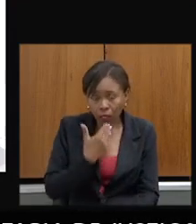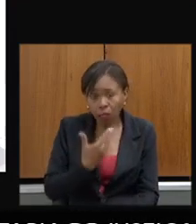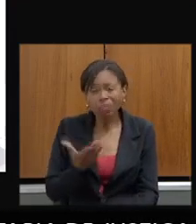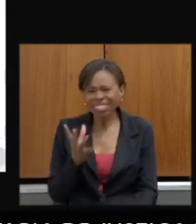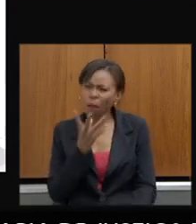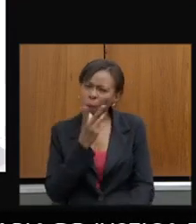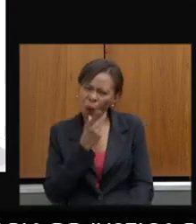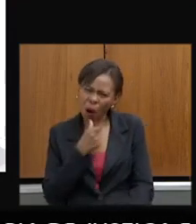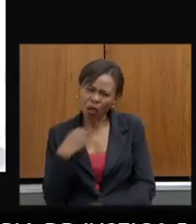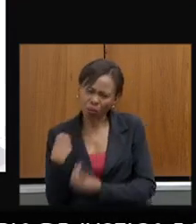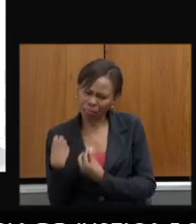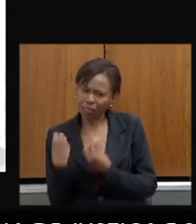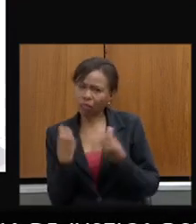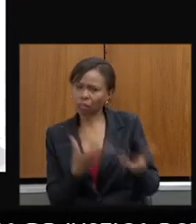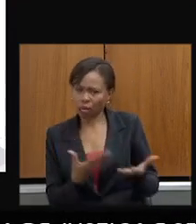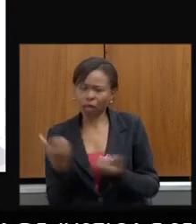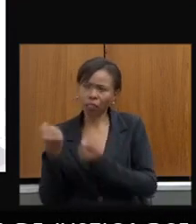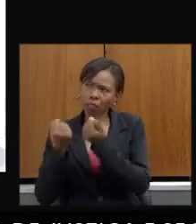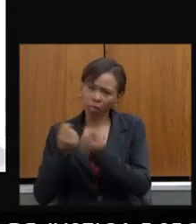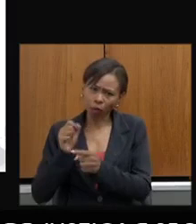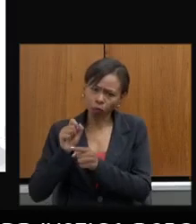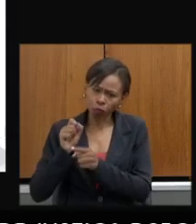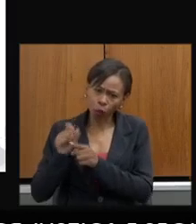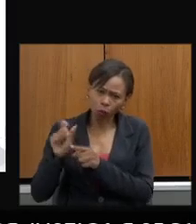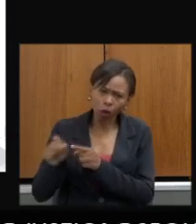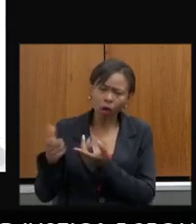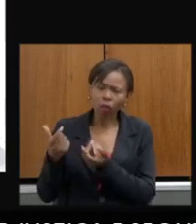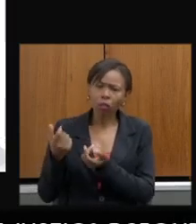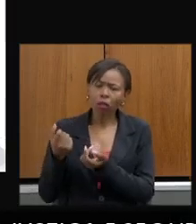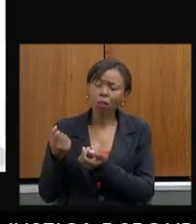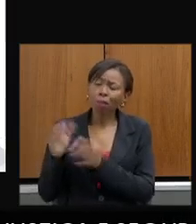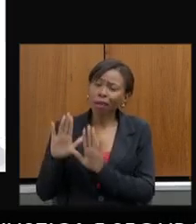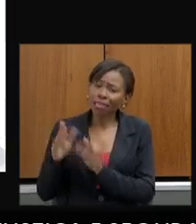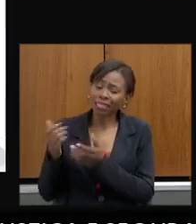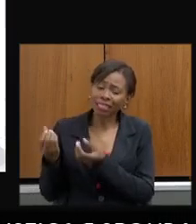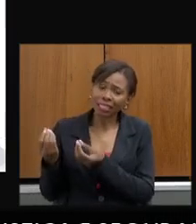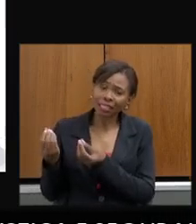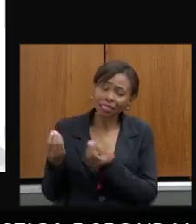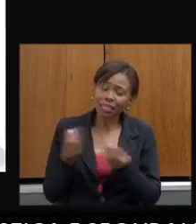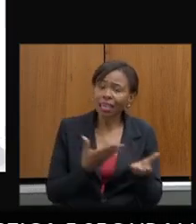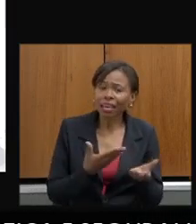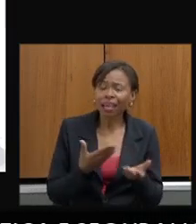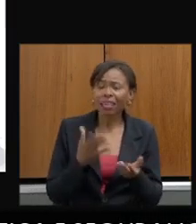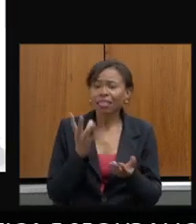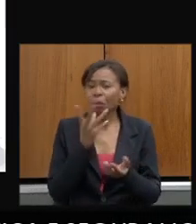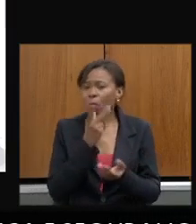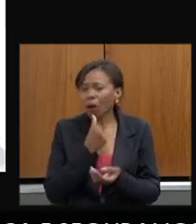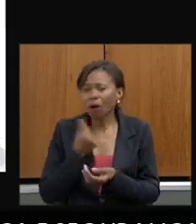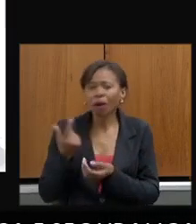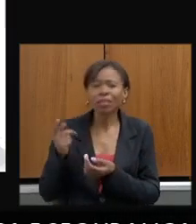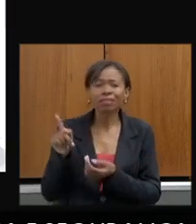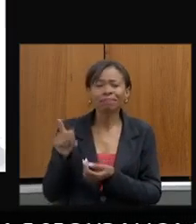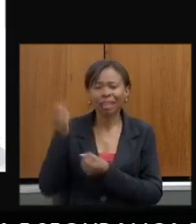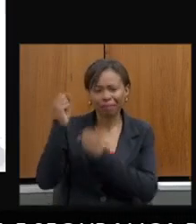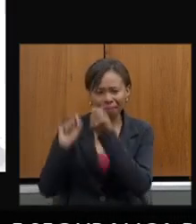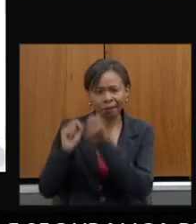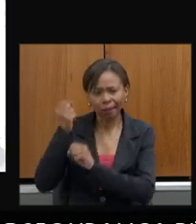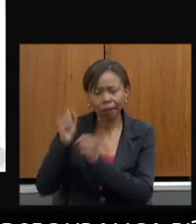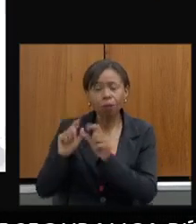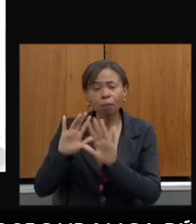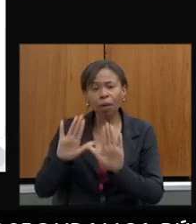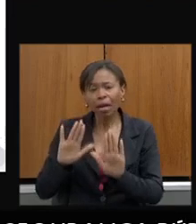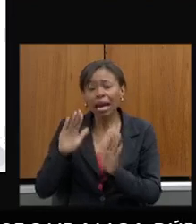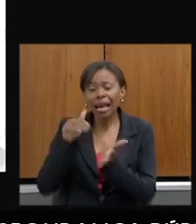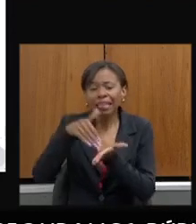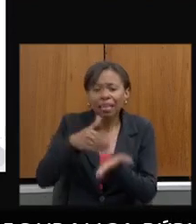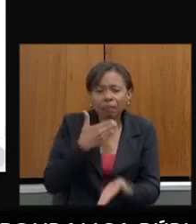demora na entrega desse de veículos é pelos fabricantes quase tudo indica que até o final do ano começo